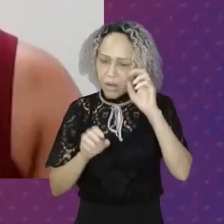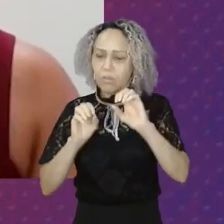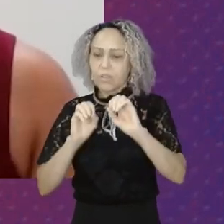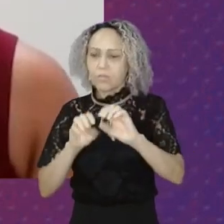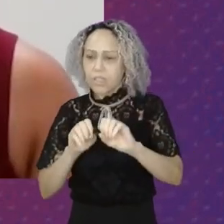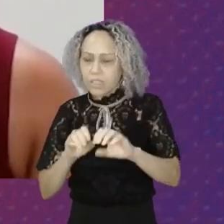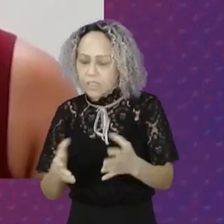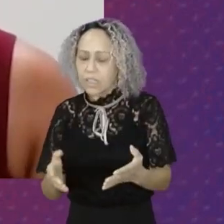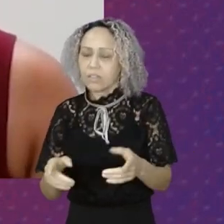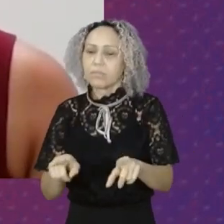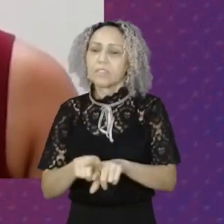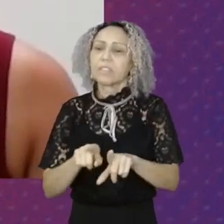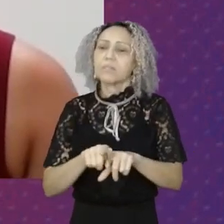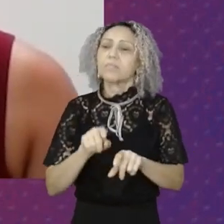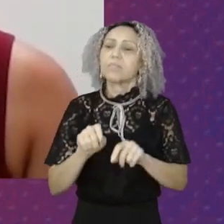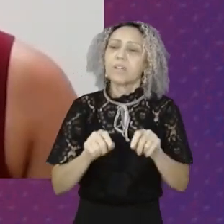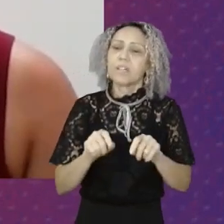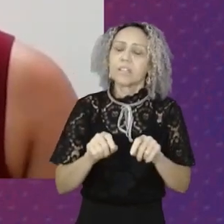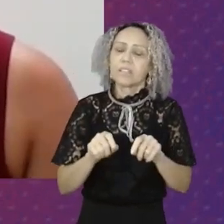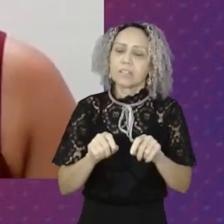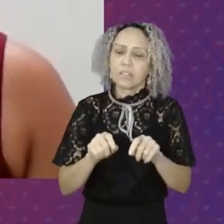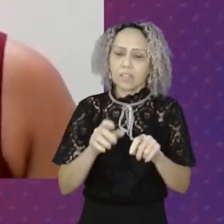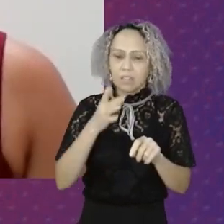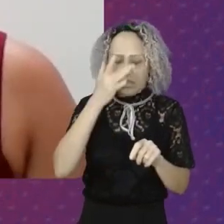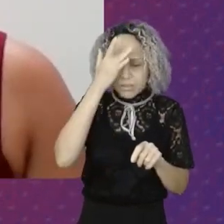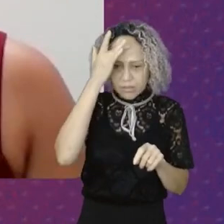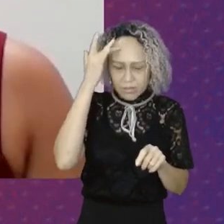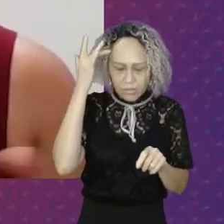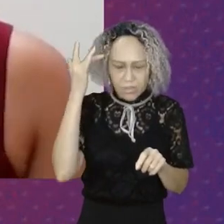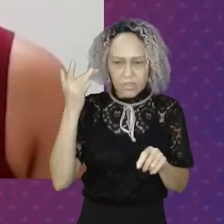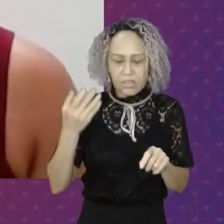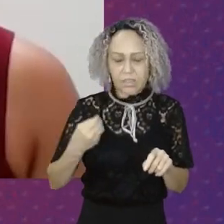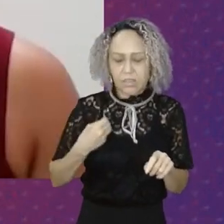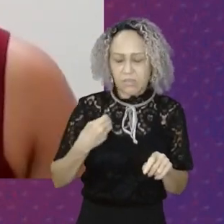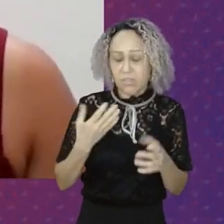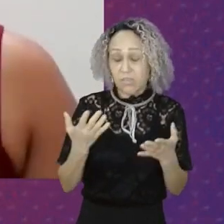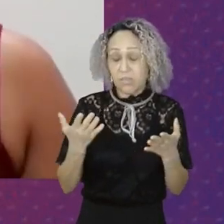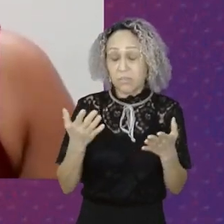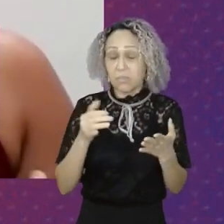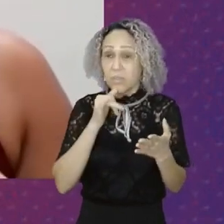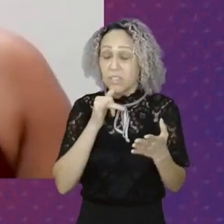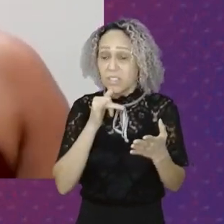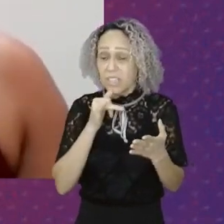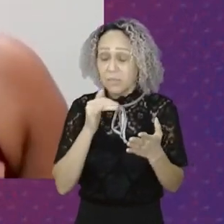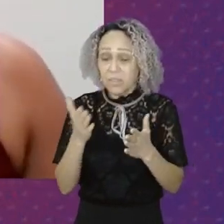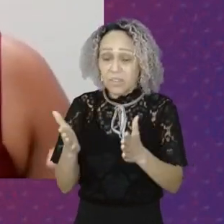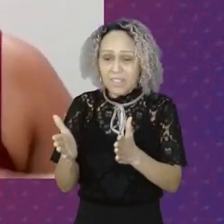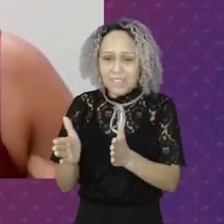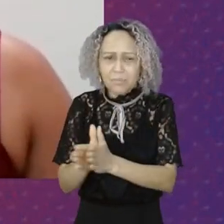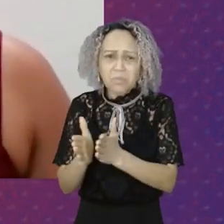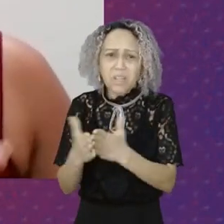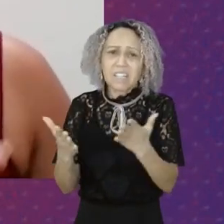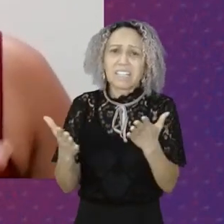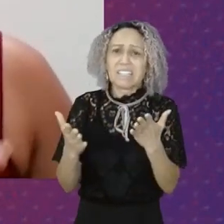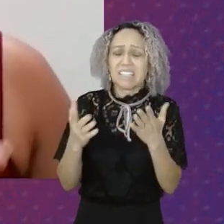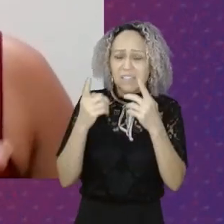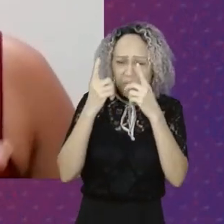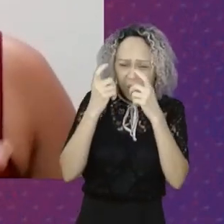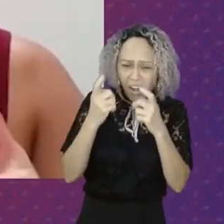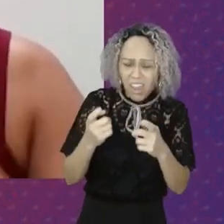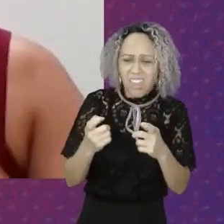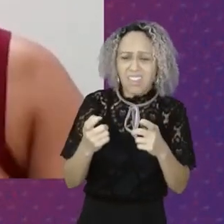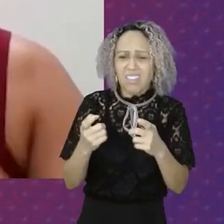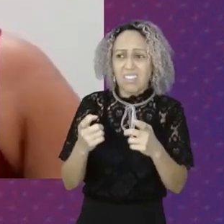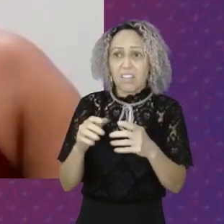vulnerabilidade social, e econômica e violência era muito alto. E a partir disso foi articulando com o Ministério